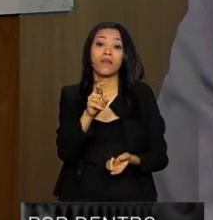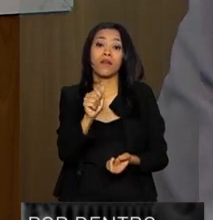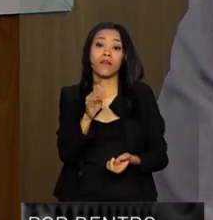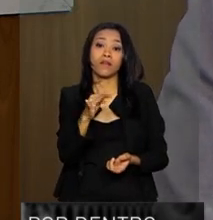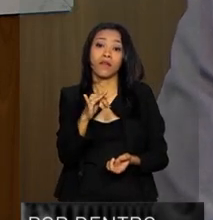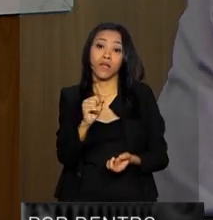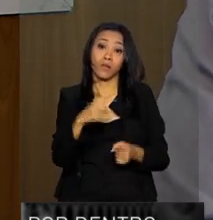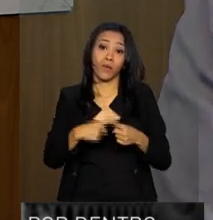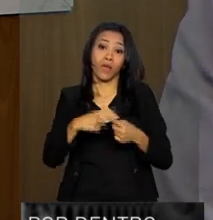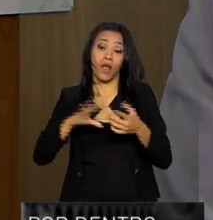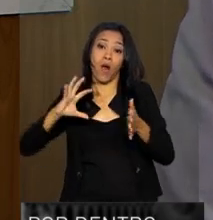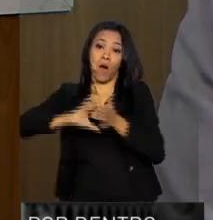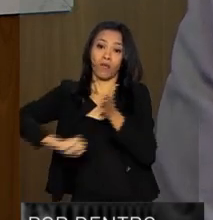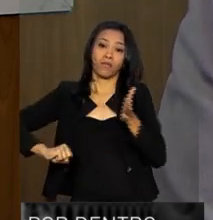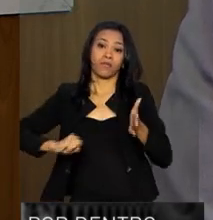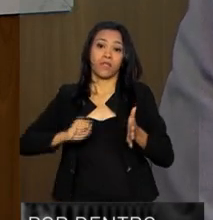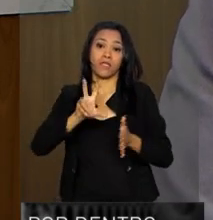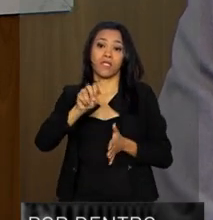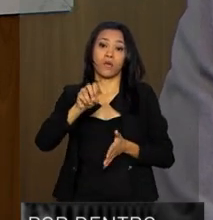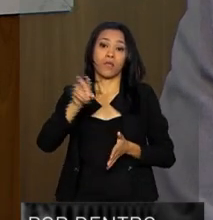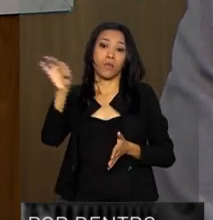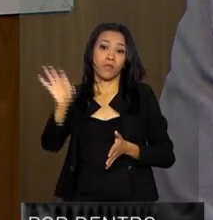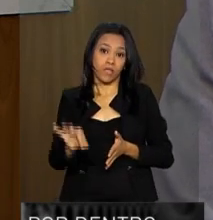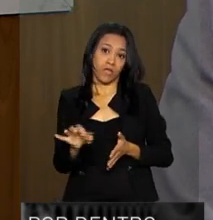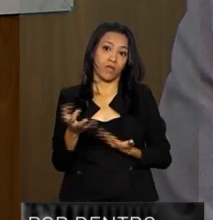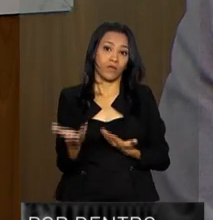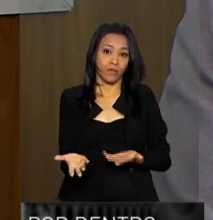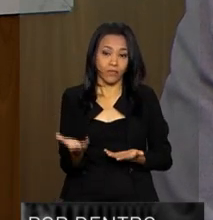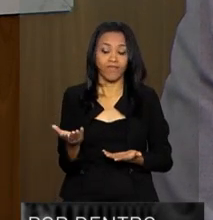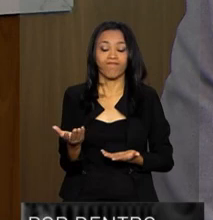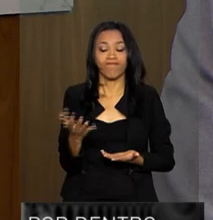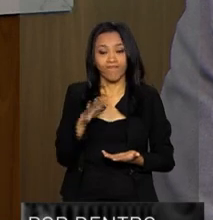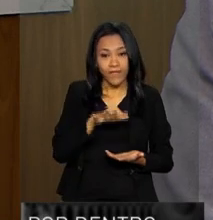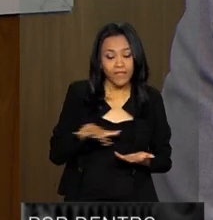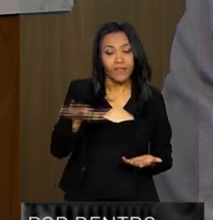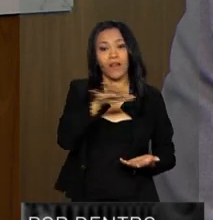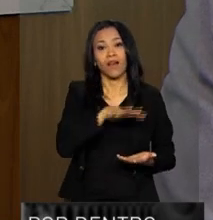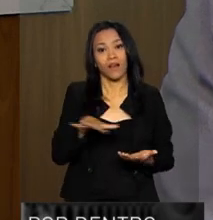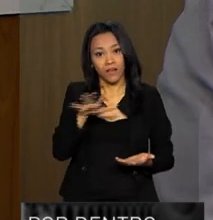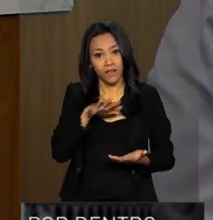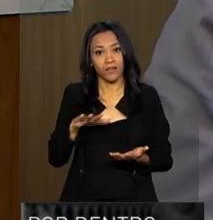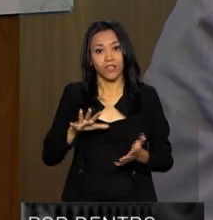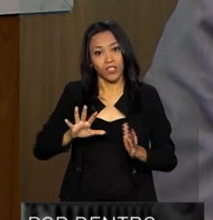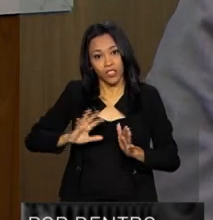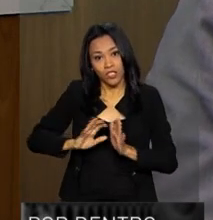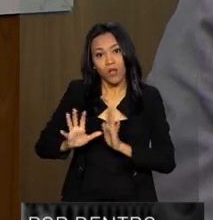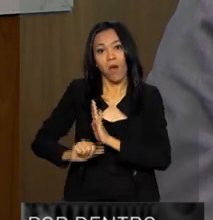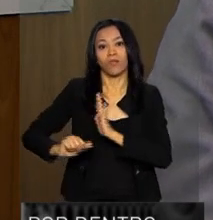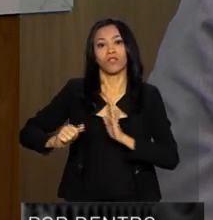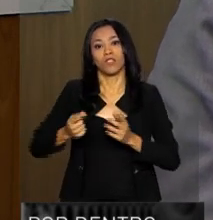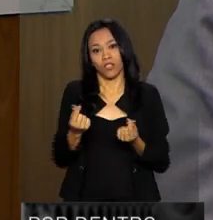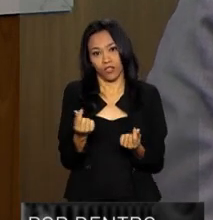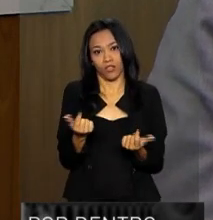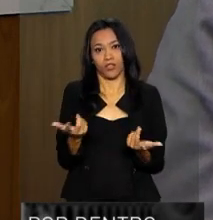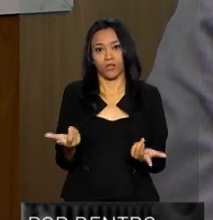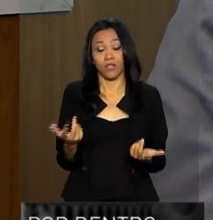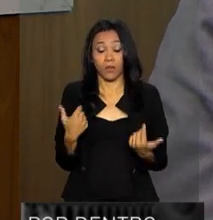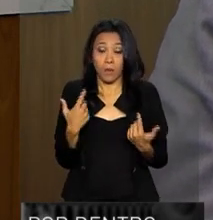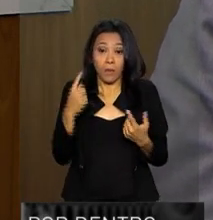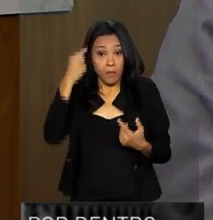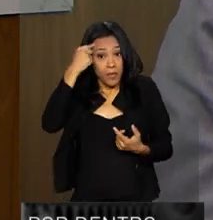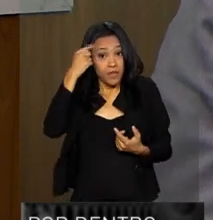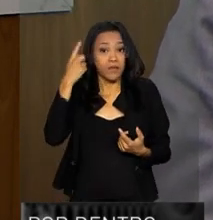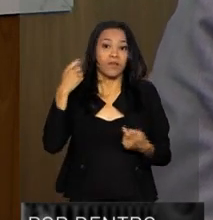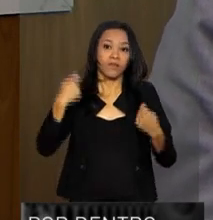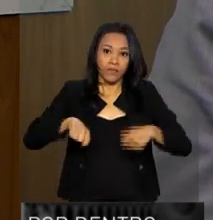receitas potenciais das atividades culturais e criativas penso que é necessário que tenhamos